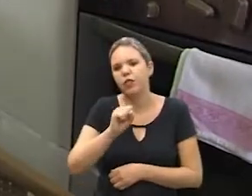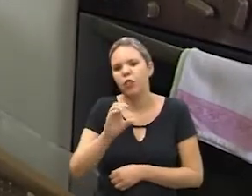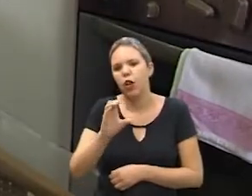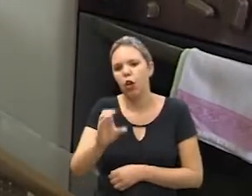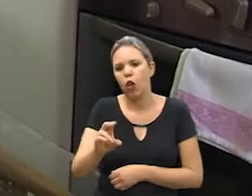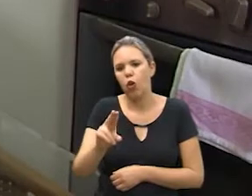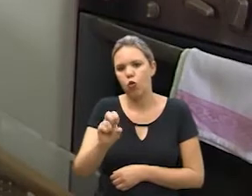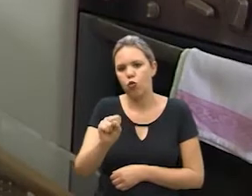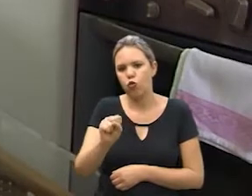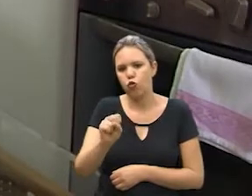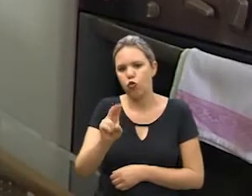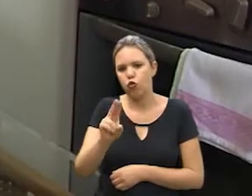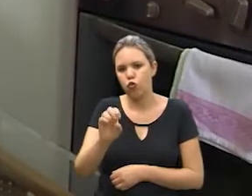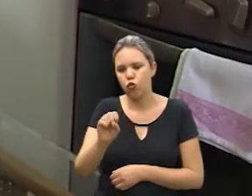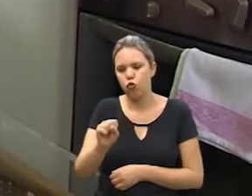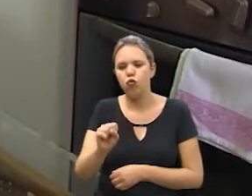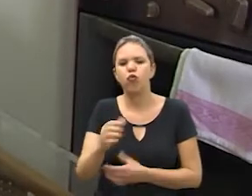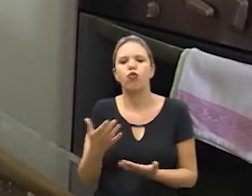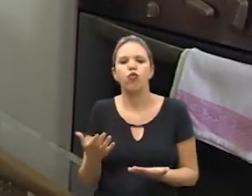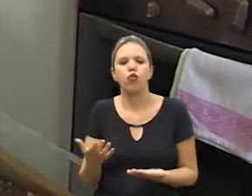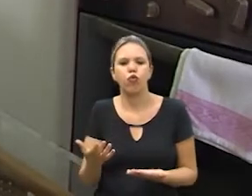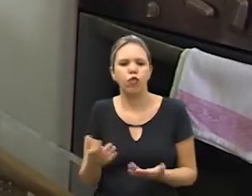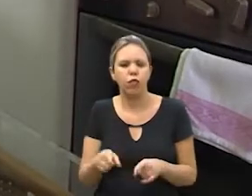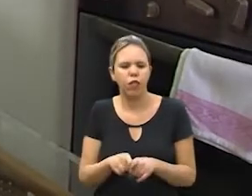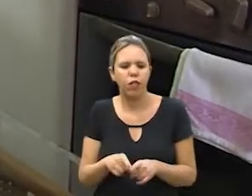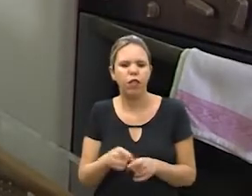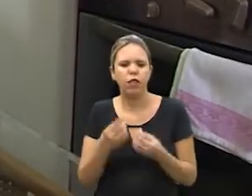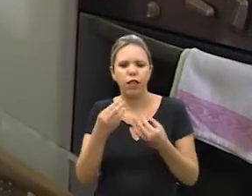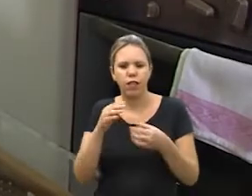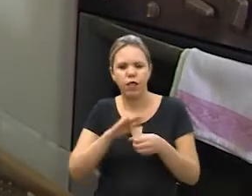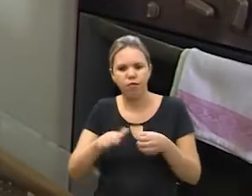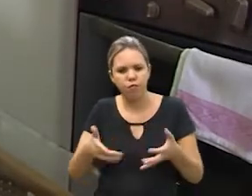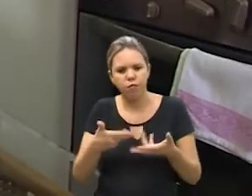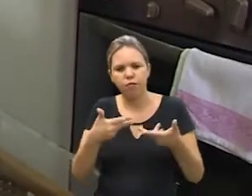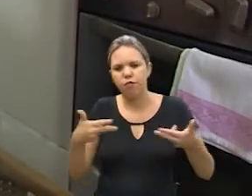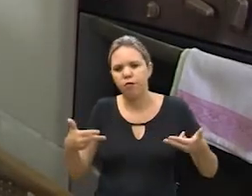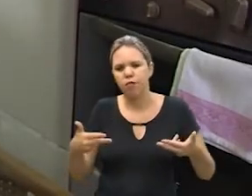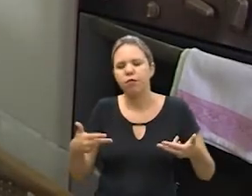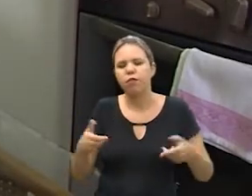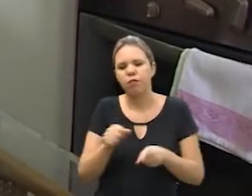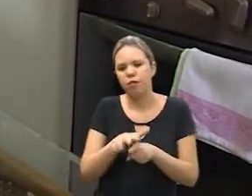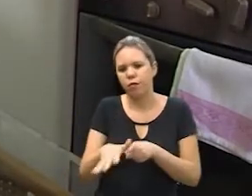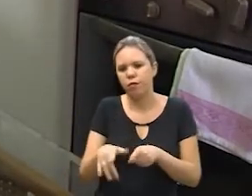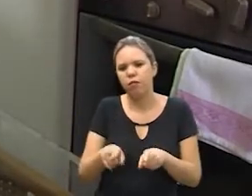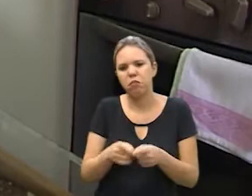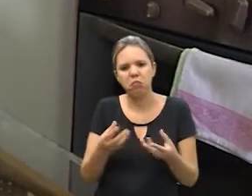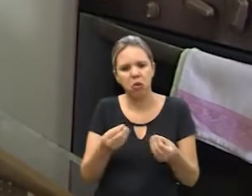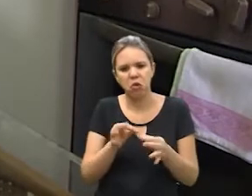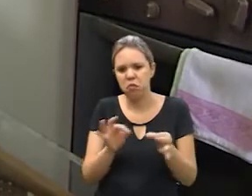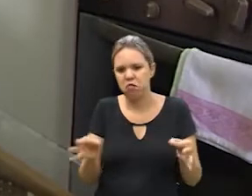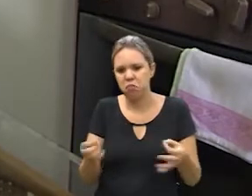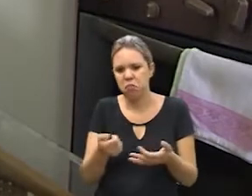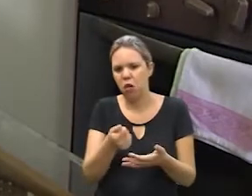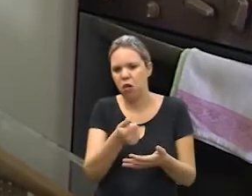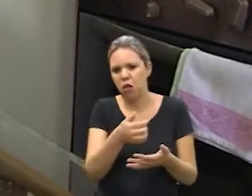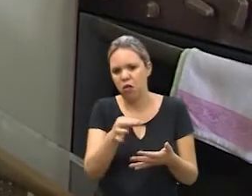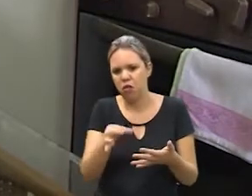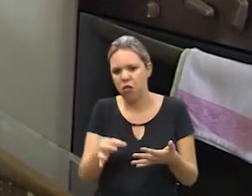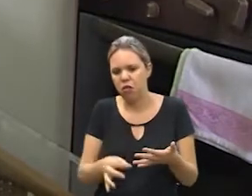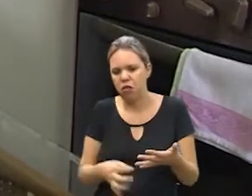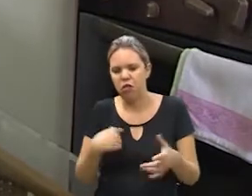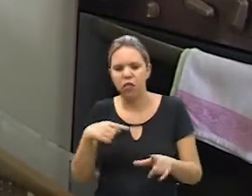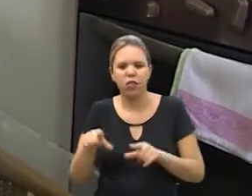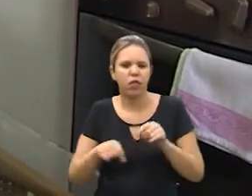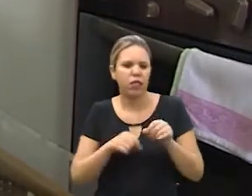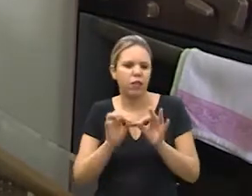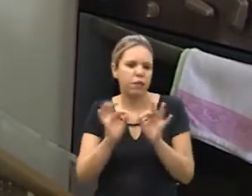cuscuz marroquino com legumes e ervas aromáticas. Nossa! E pelo que eu tô vendo aqui, não vai tanta coisa, não, né? Não, não vai. Eu optei por